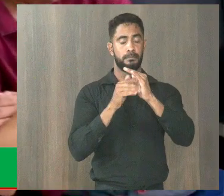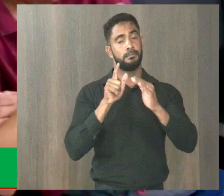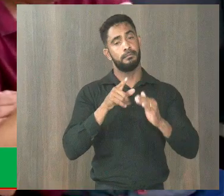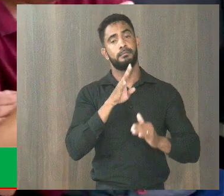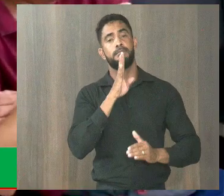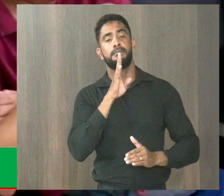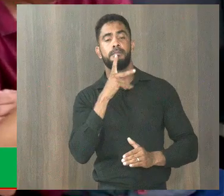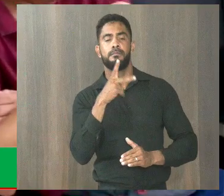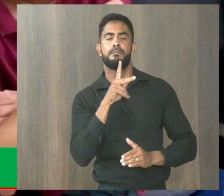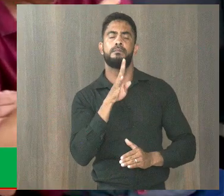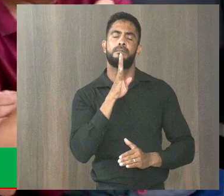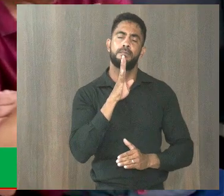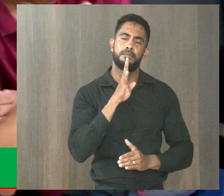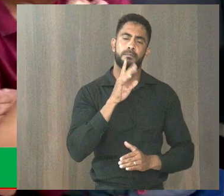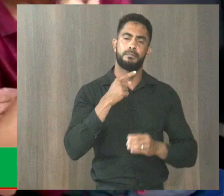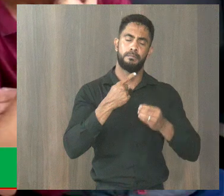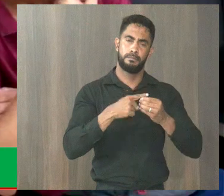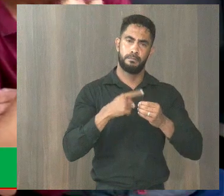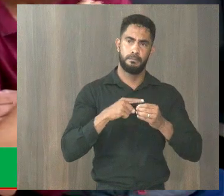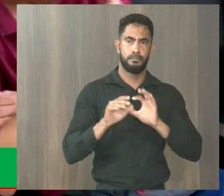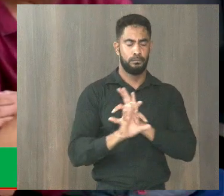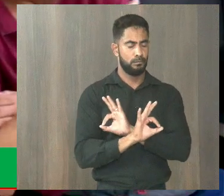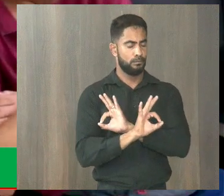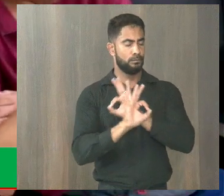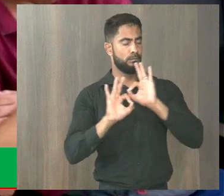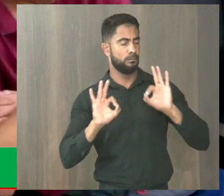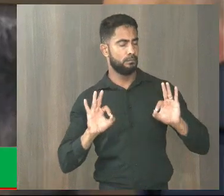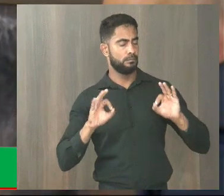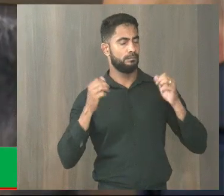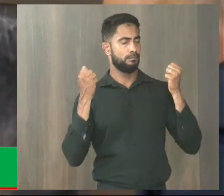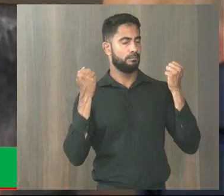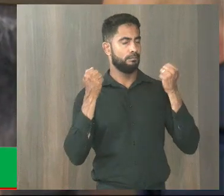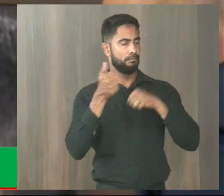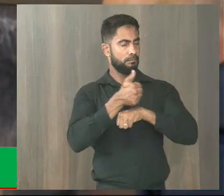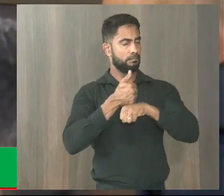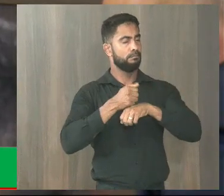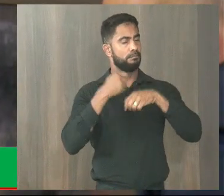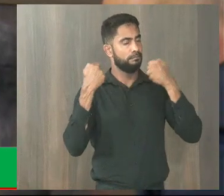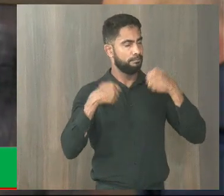conhecido pela cidade, excelentes profissionais que merecem os nossos parabéns.